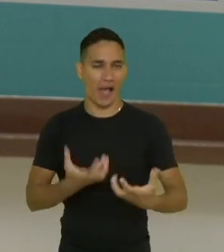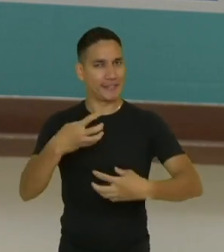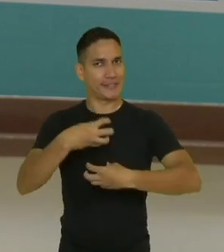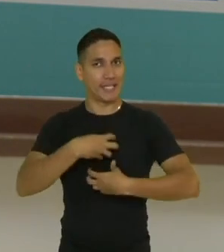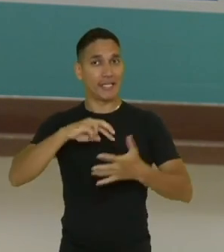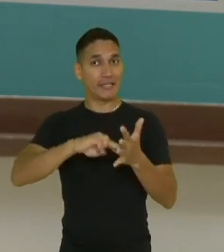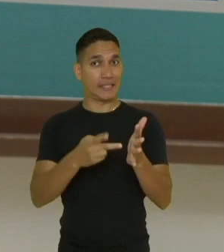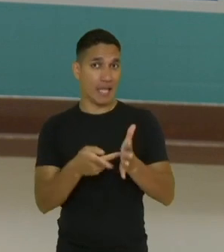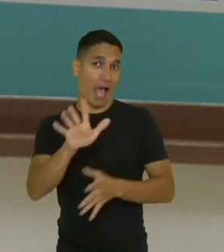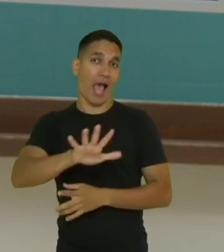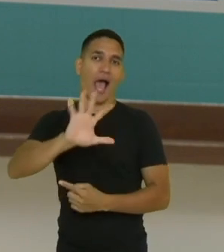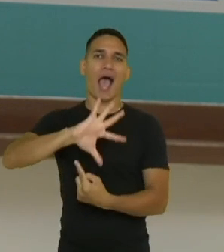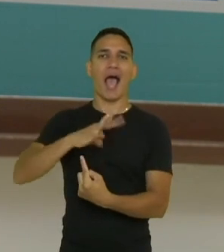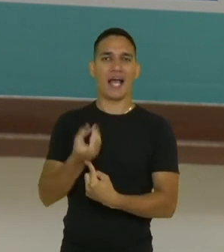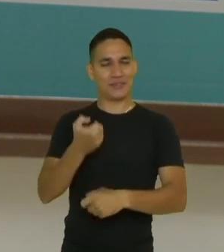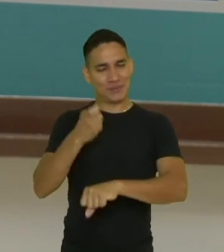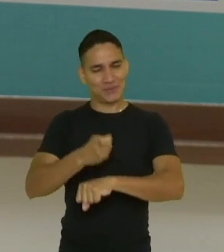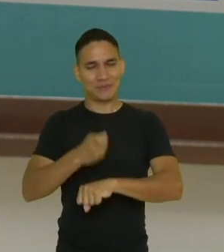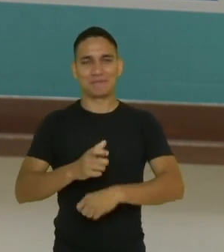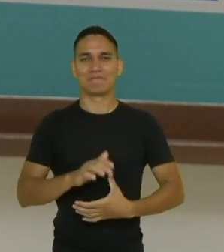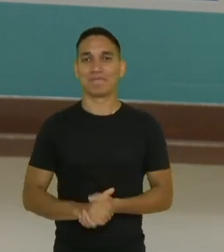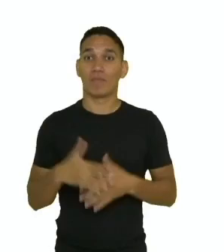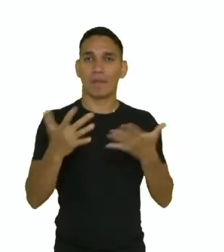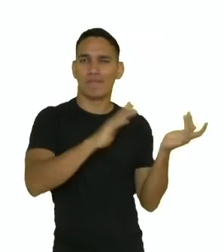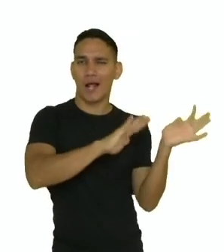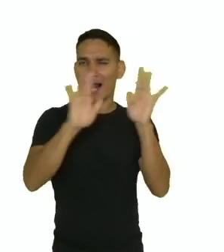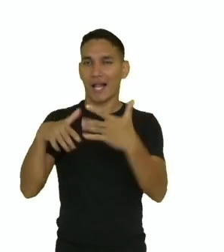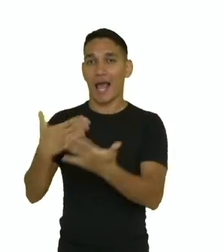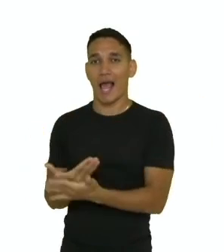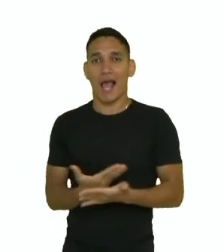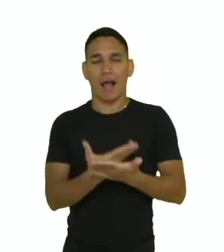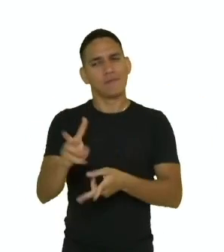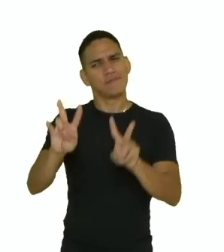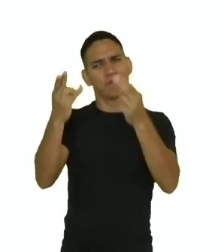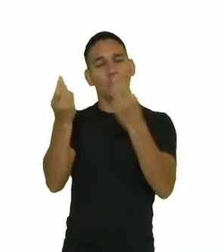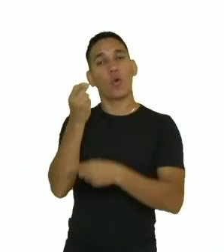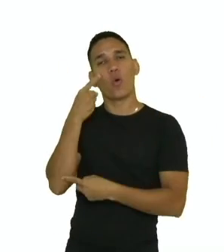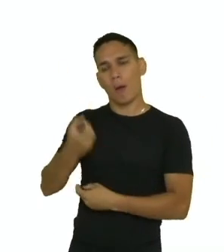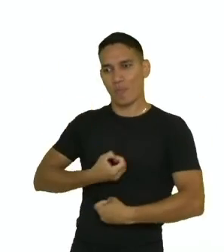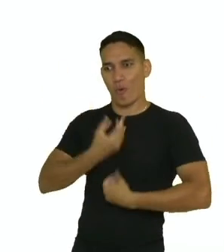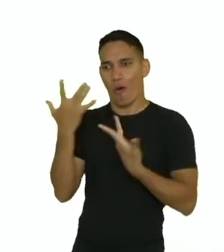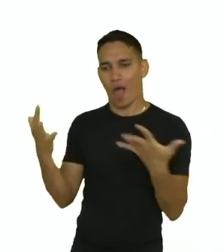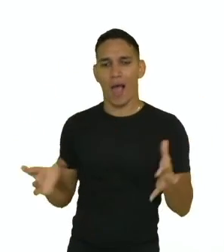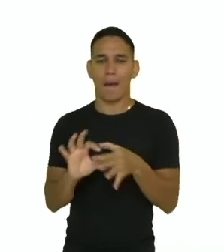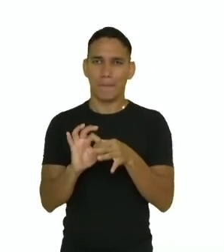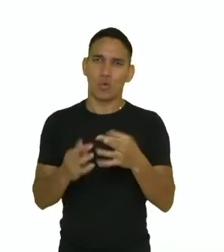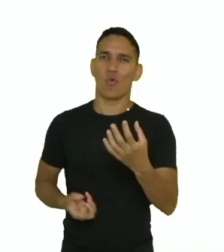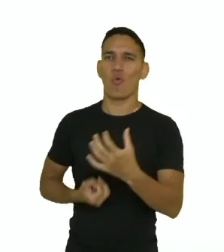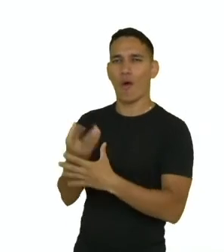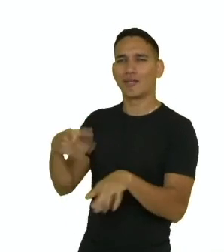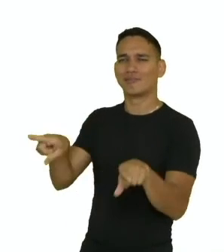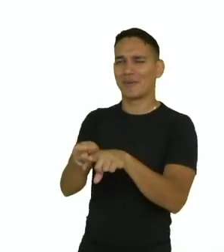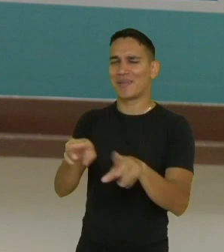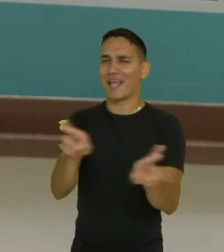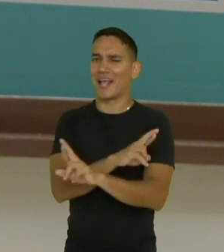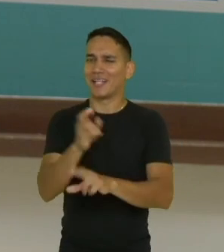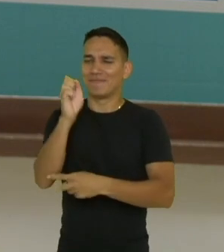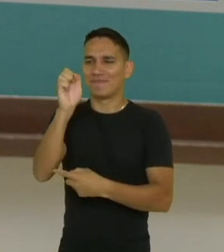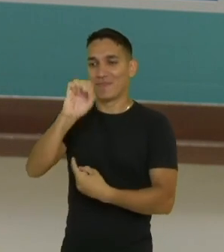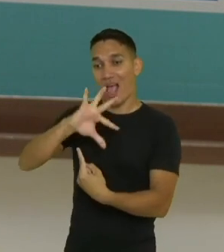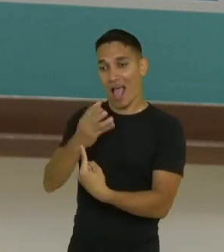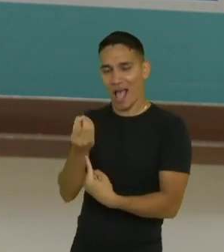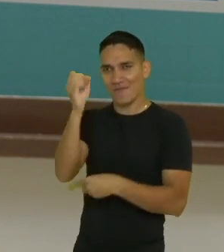sentido de arte concreta. Nessa aula nós vimos o poema, sua origem e suas relações com as artes visuais. Eu